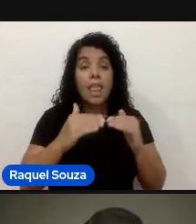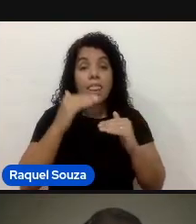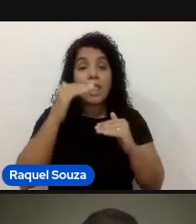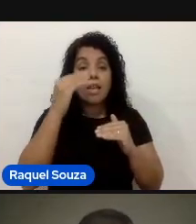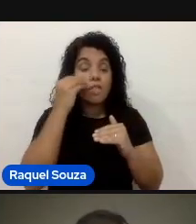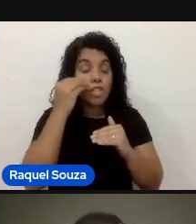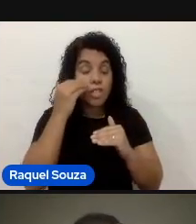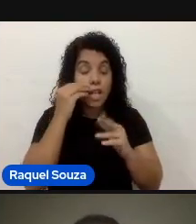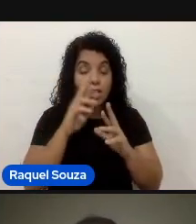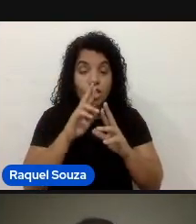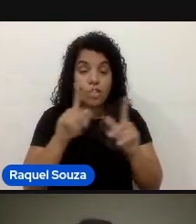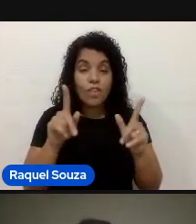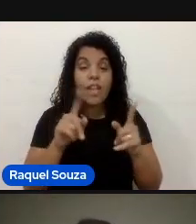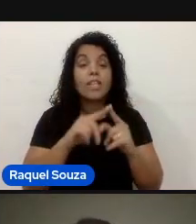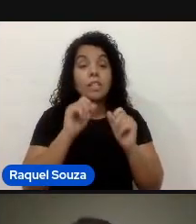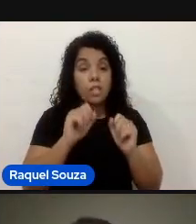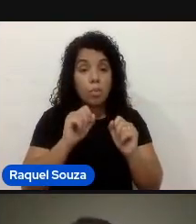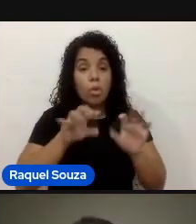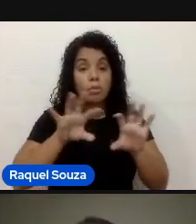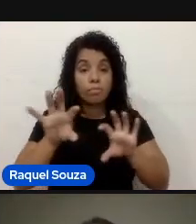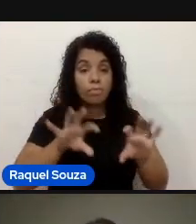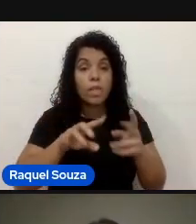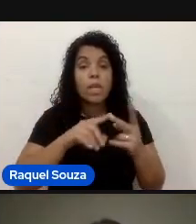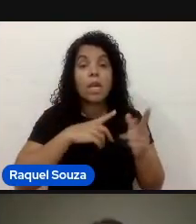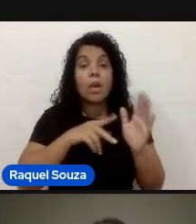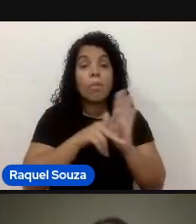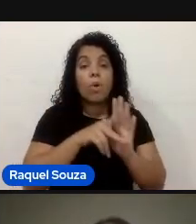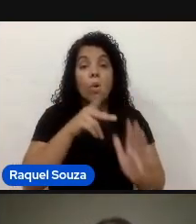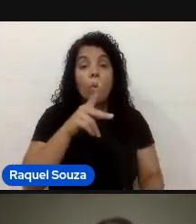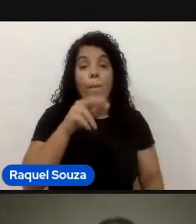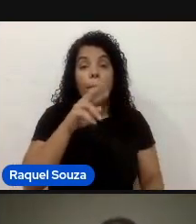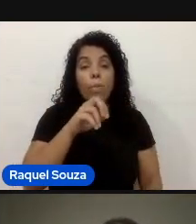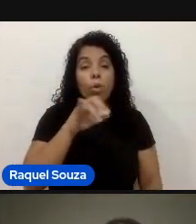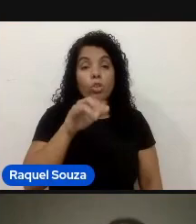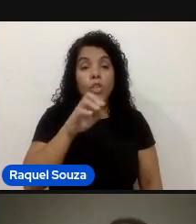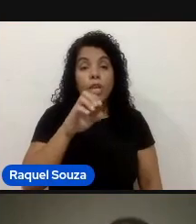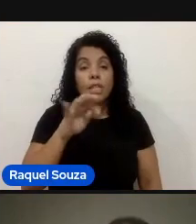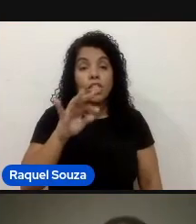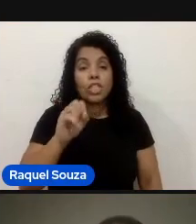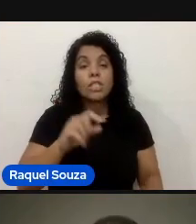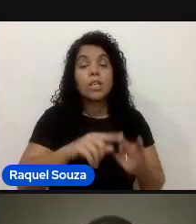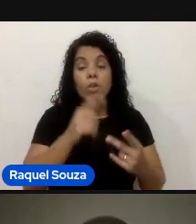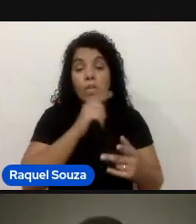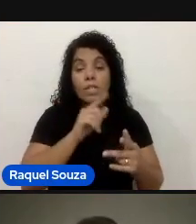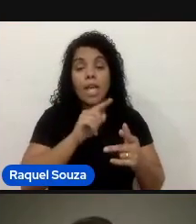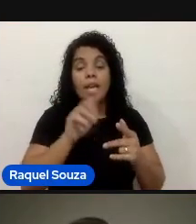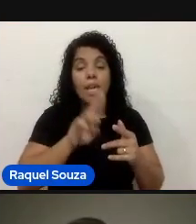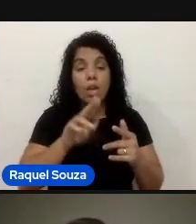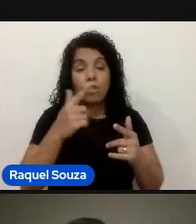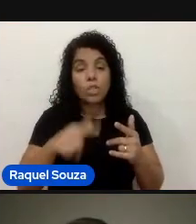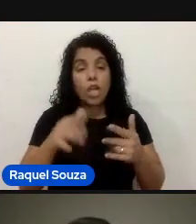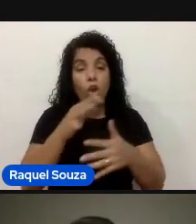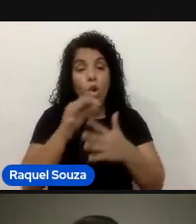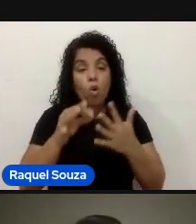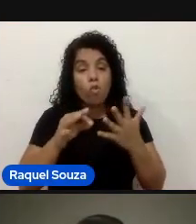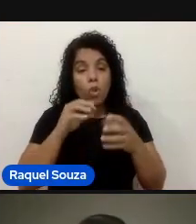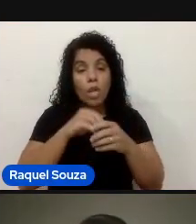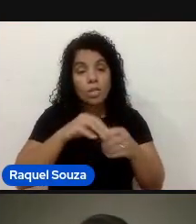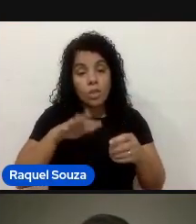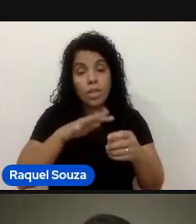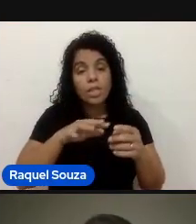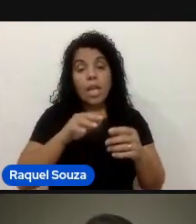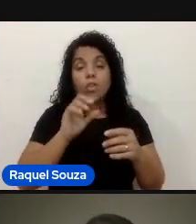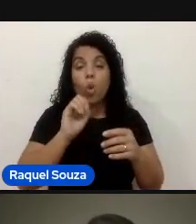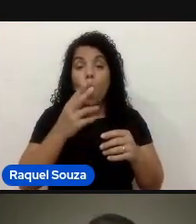então eu consigo dividir por Projects, e você consegue reutilizar configurações entre eles ou definir configurações